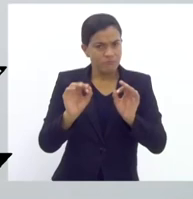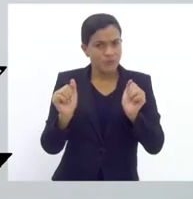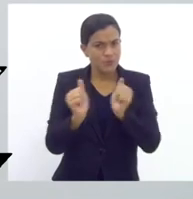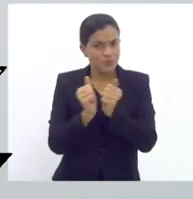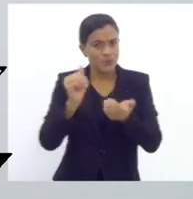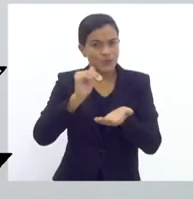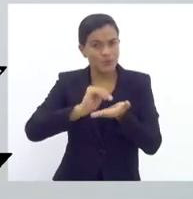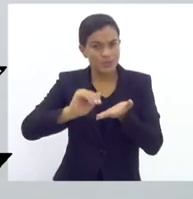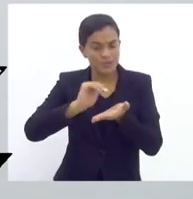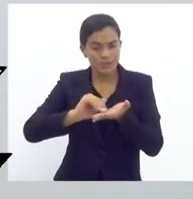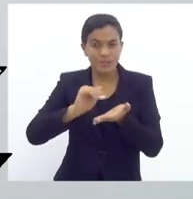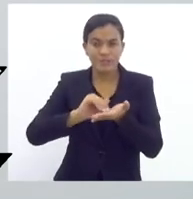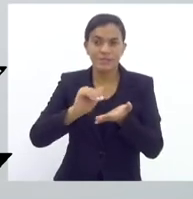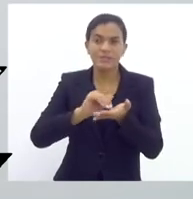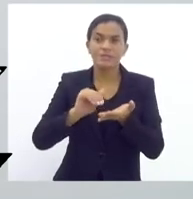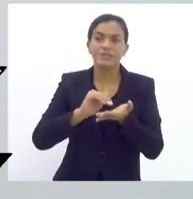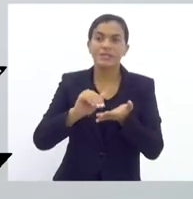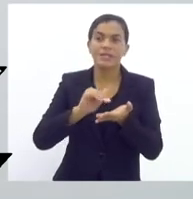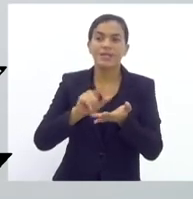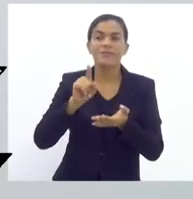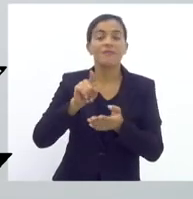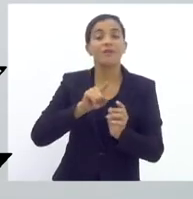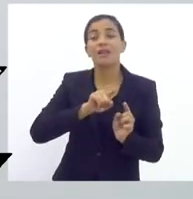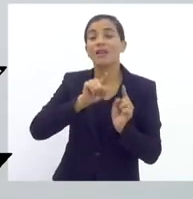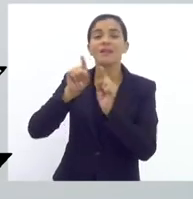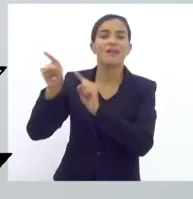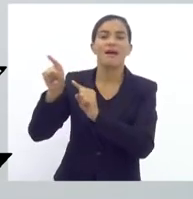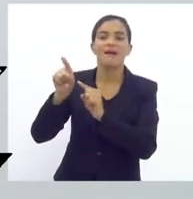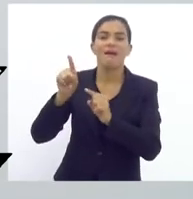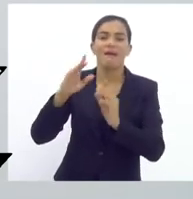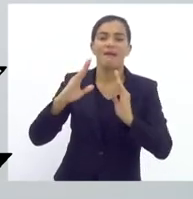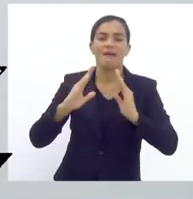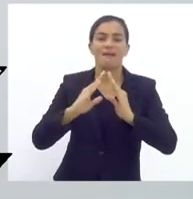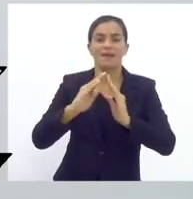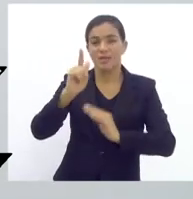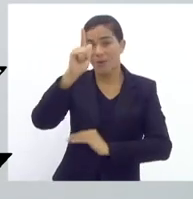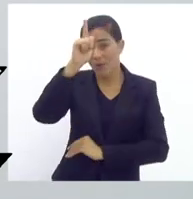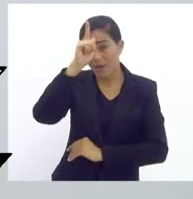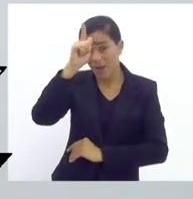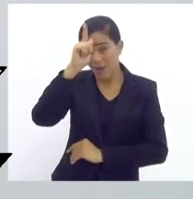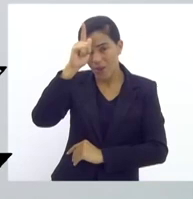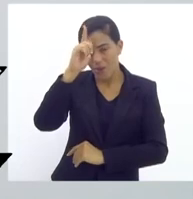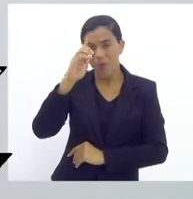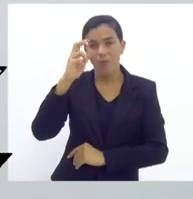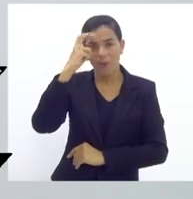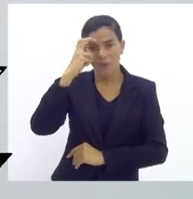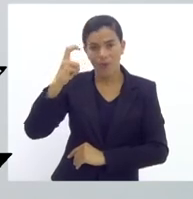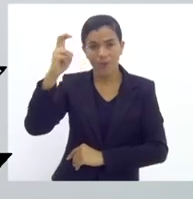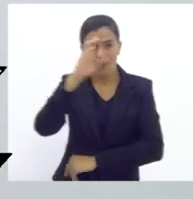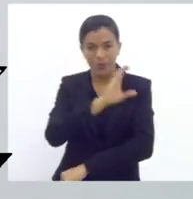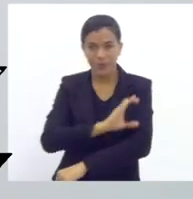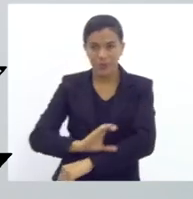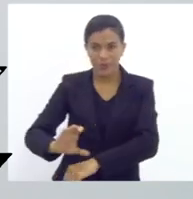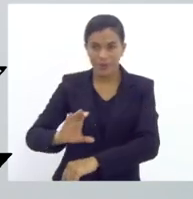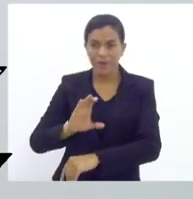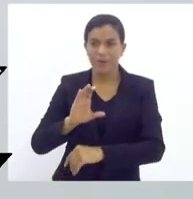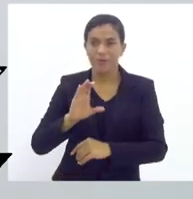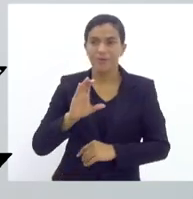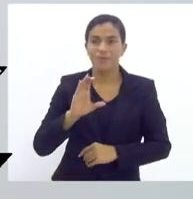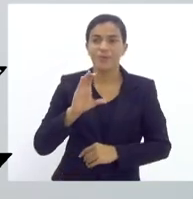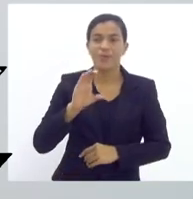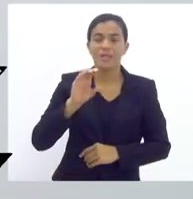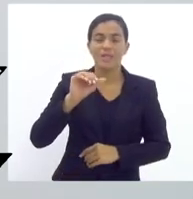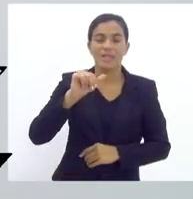secretaria e faremos lá na casa do Nando que é um quilombo cultural aqui no centro da cidade do Rio de Janeiro que